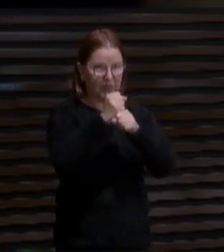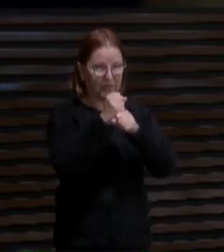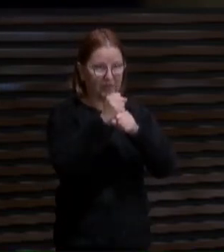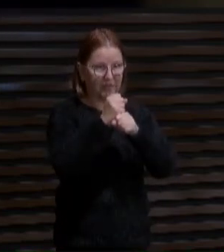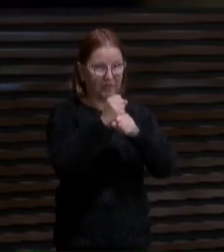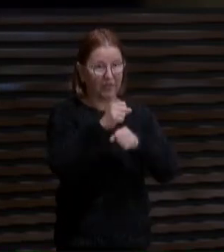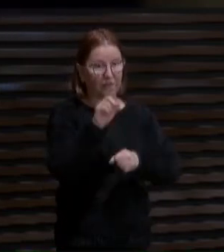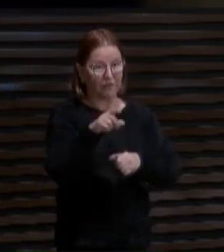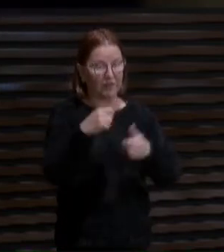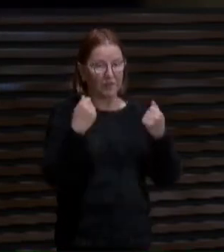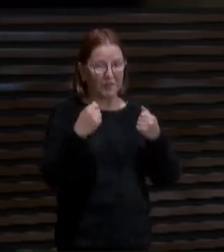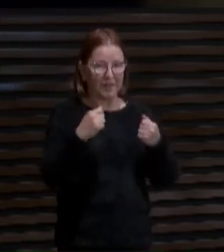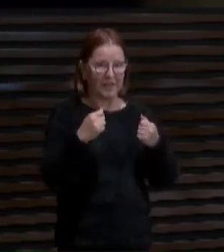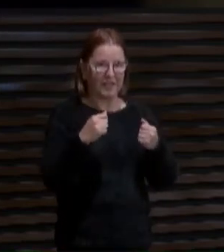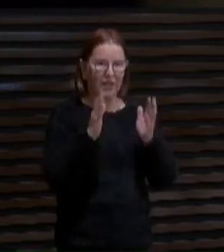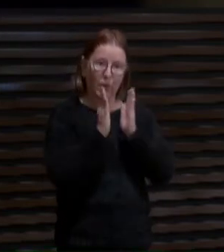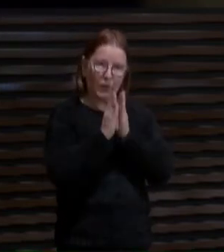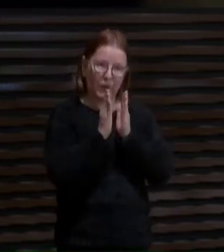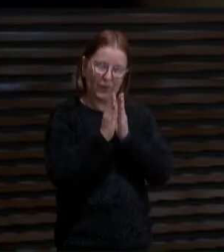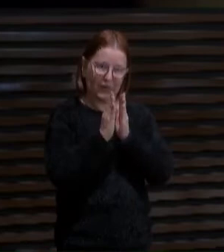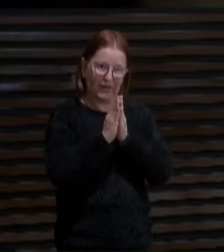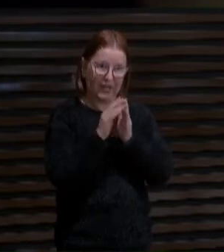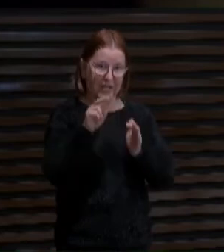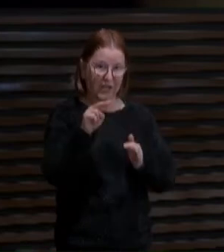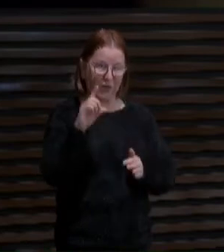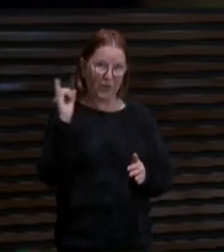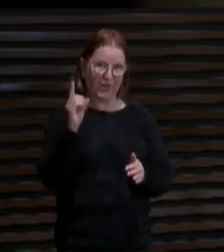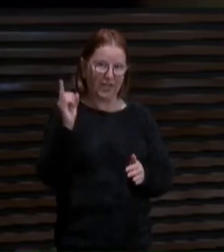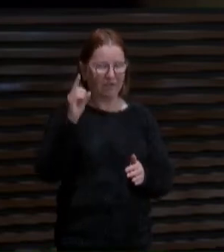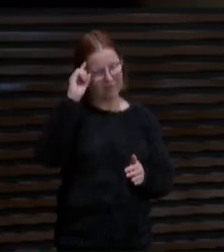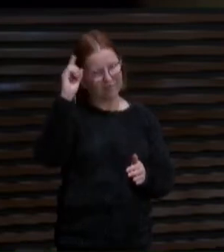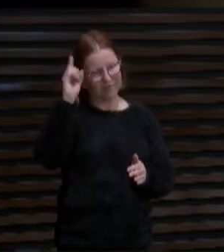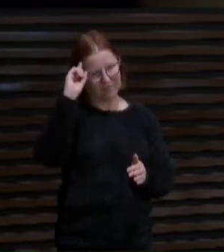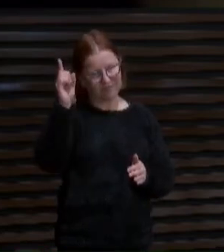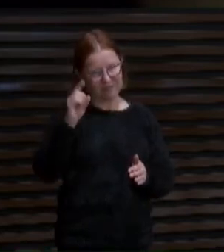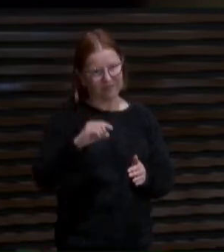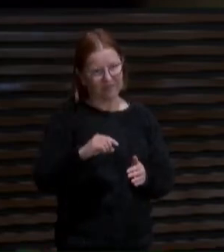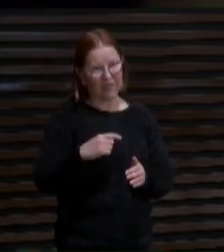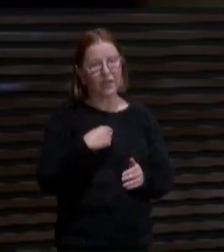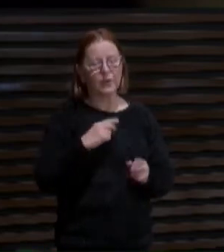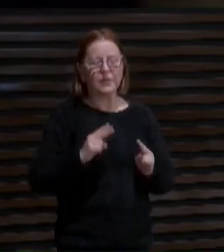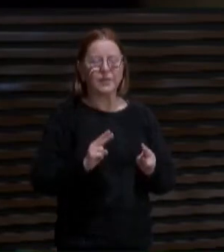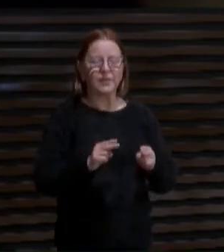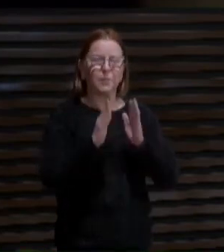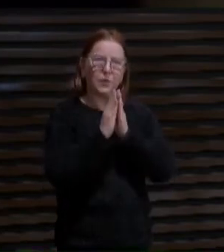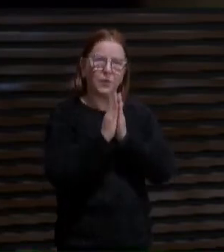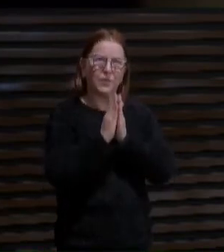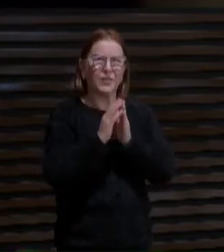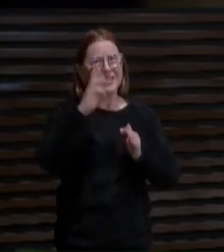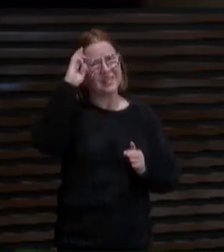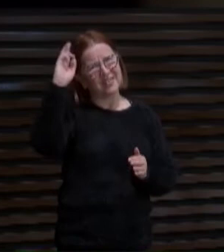oração diariamente eu tenho feito Essa oração põe guarda na minha língua Senhor